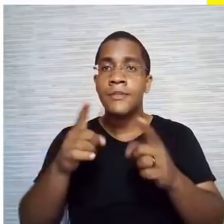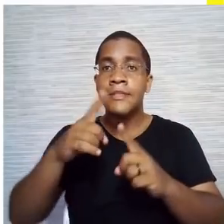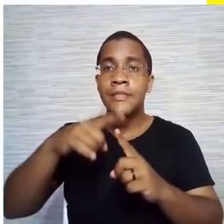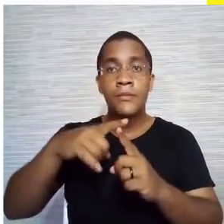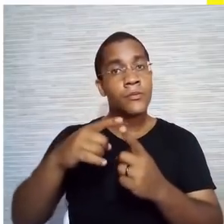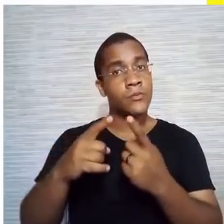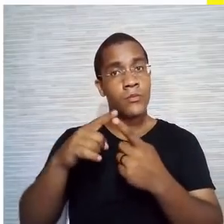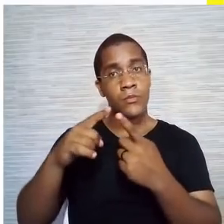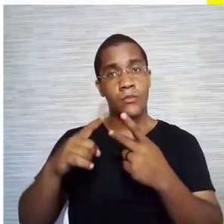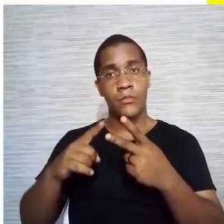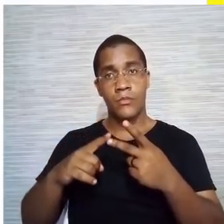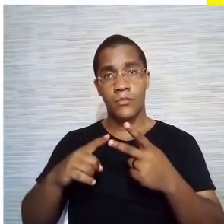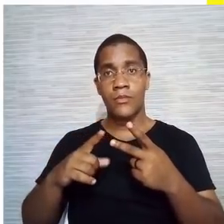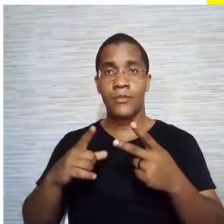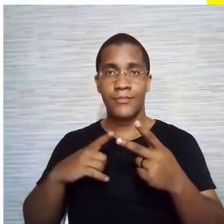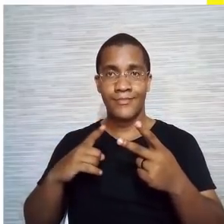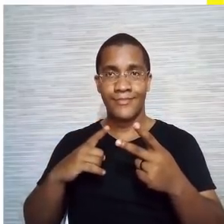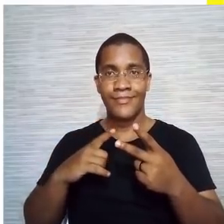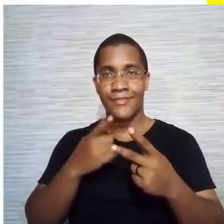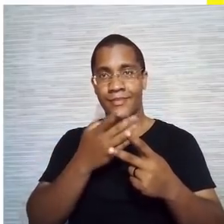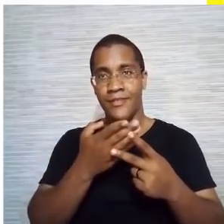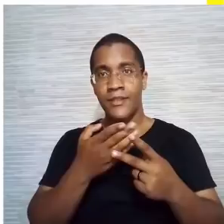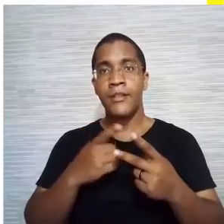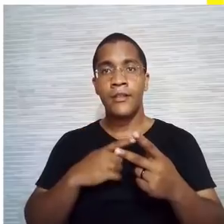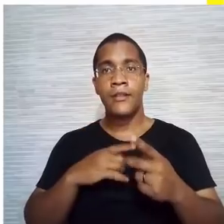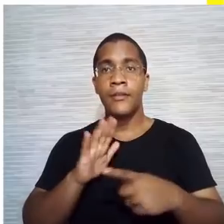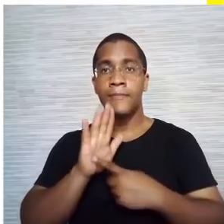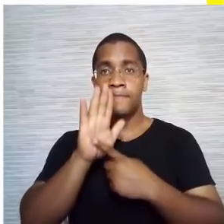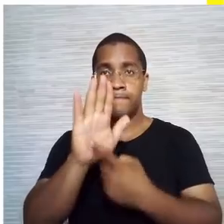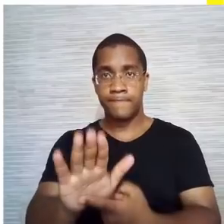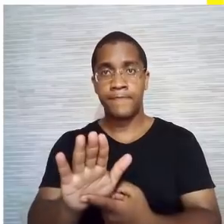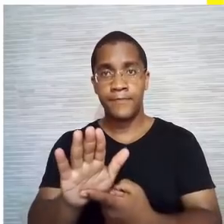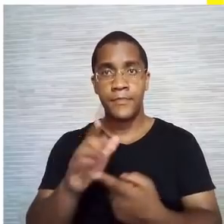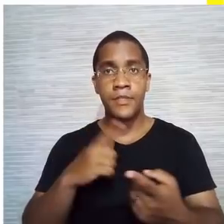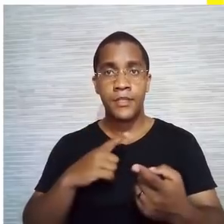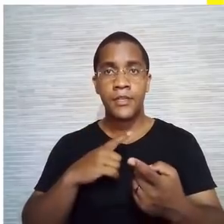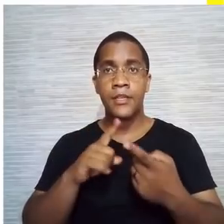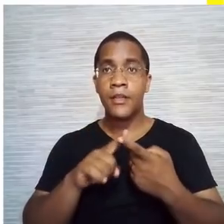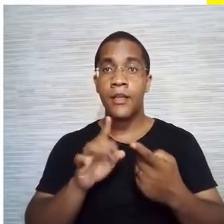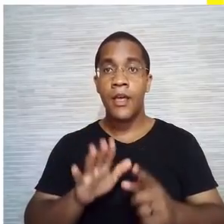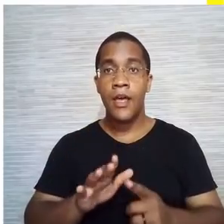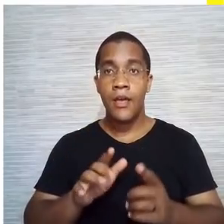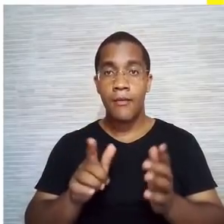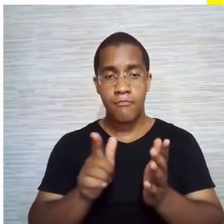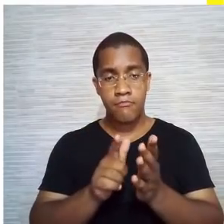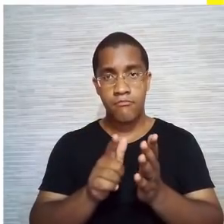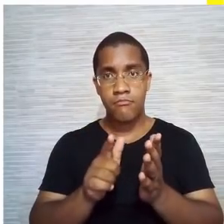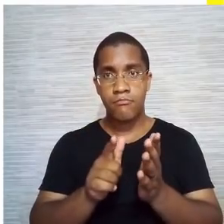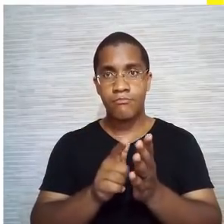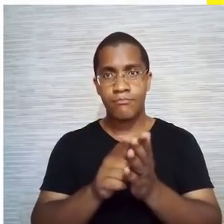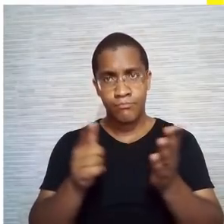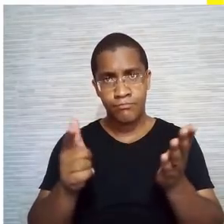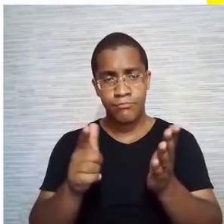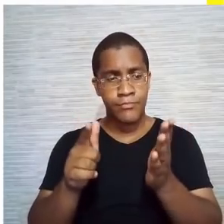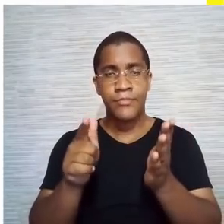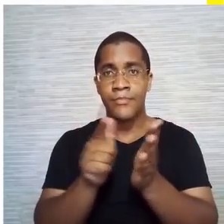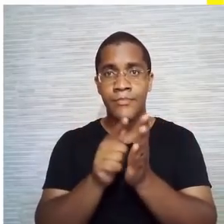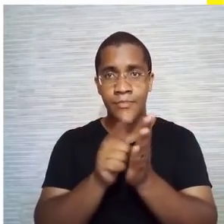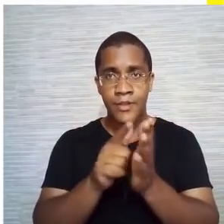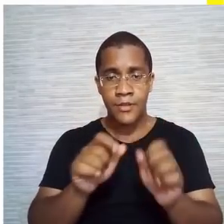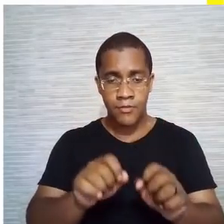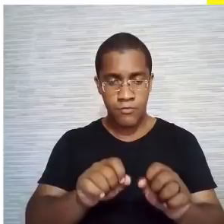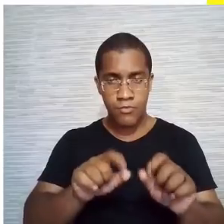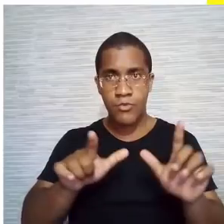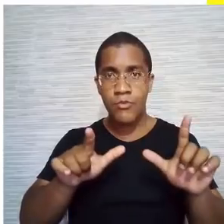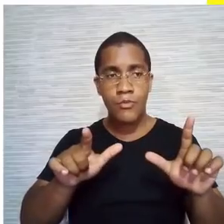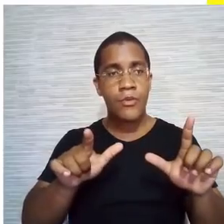gêneros escolhidos por estudantes, a exposição e a dramatização sobre este assunto, sobre o